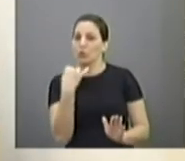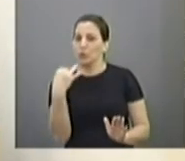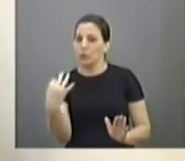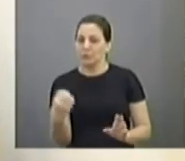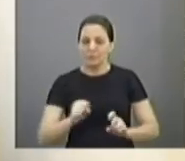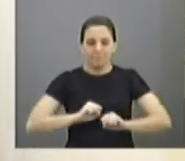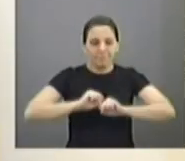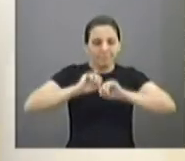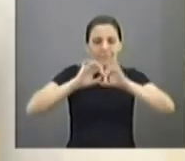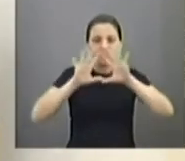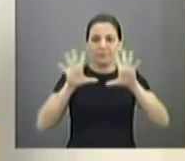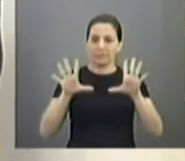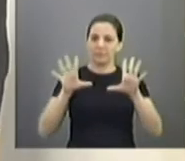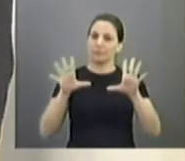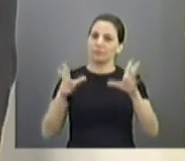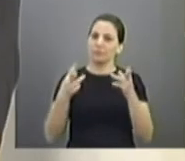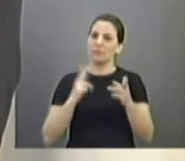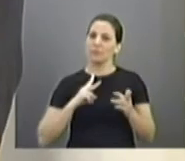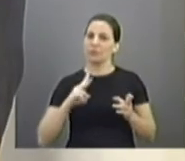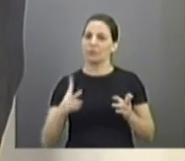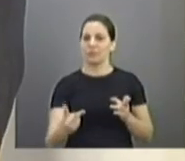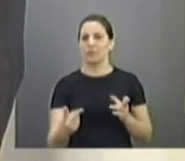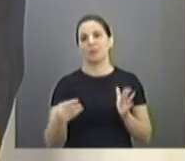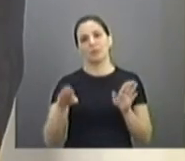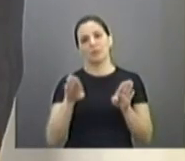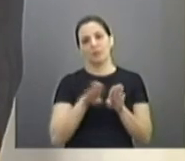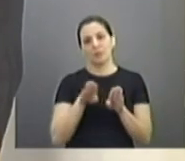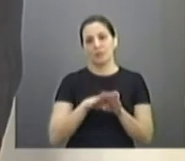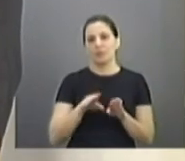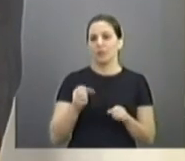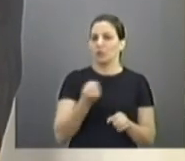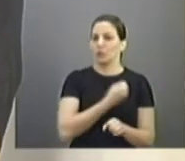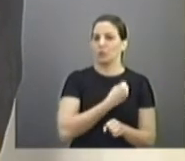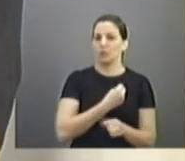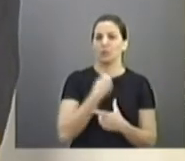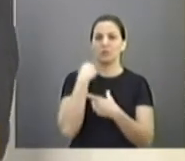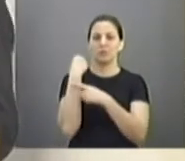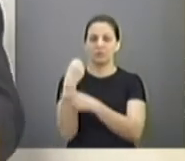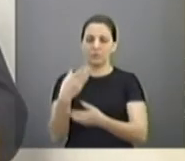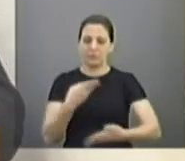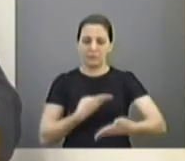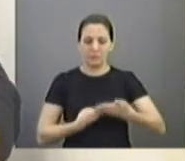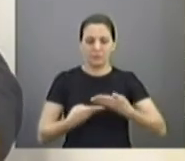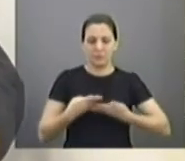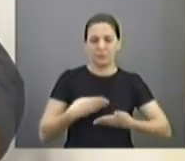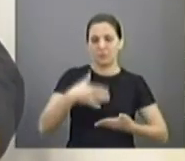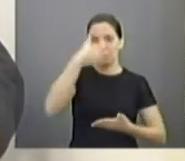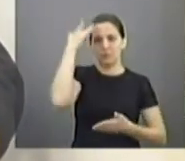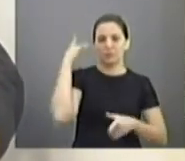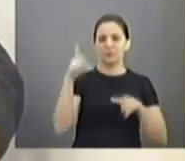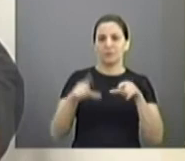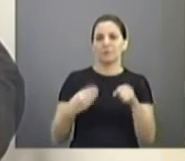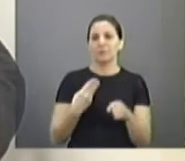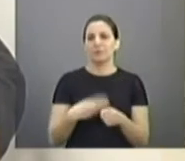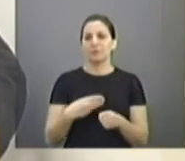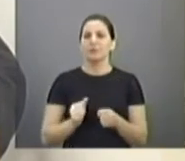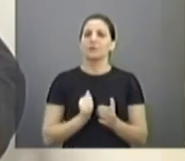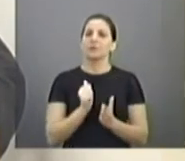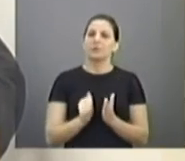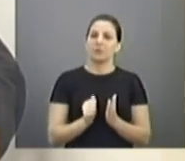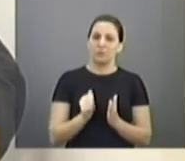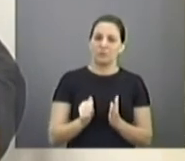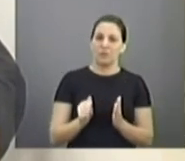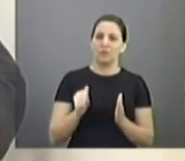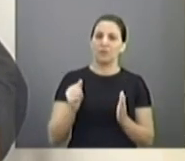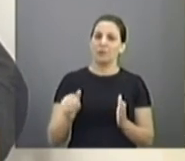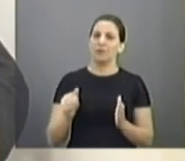muito explícita. Mas tem que reconhecer também que não é número apenas que garante uma boa relação com os funcionários públicos municipais de carreira da